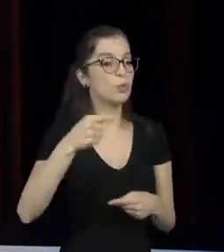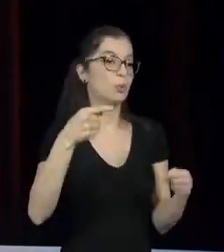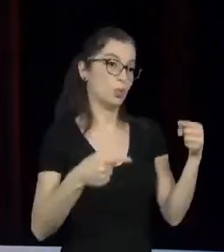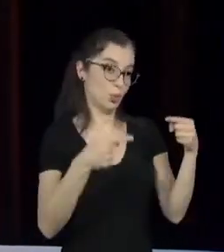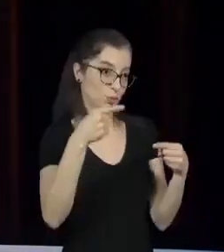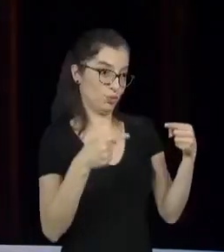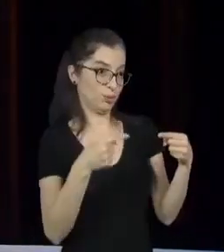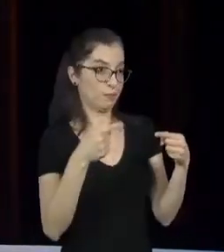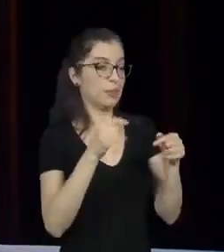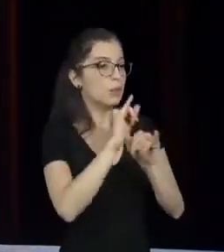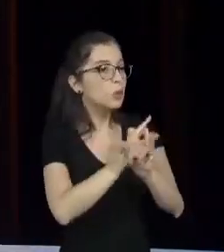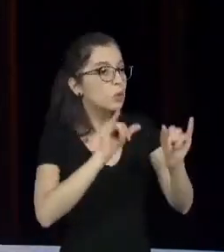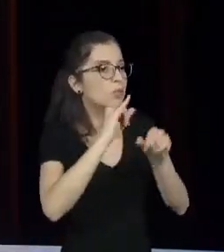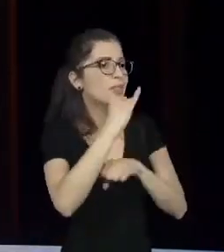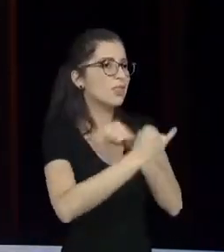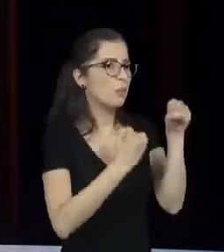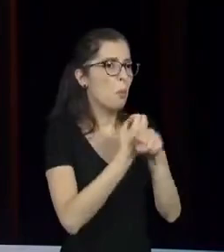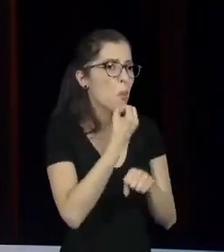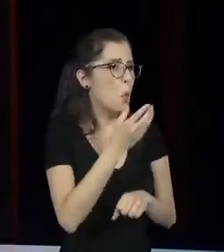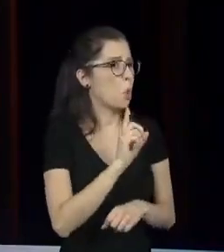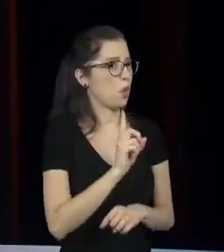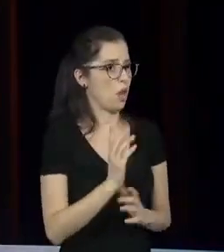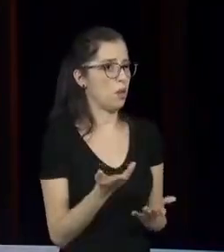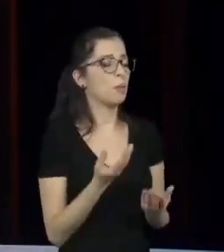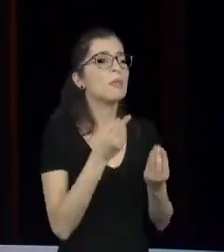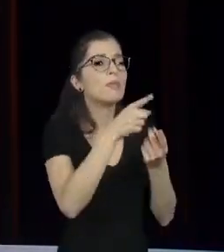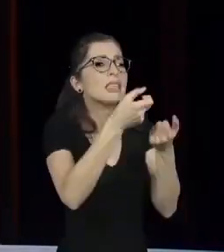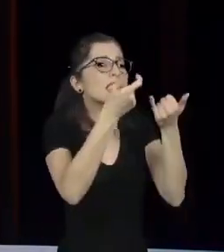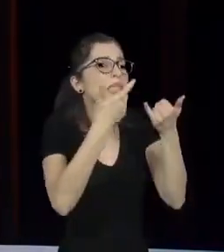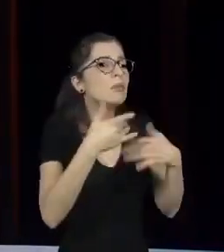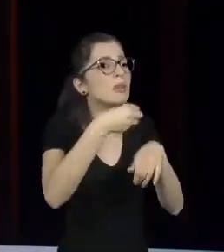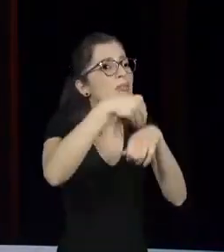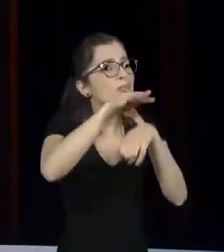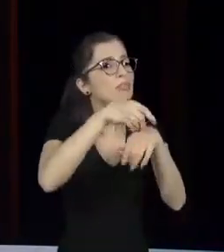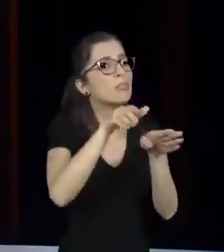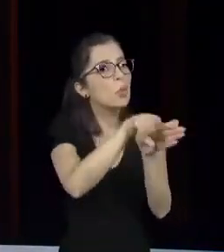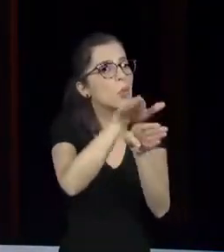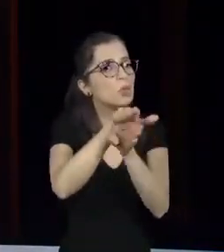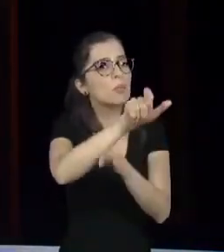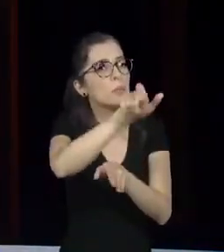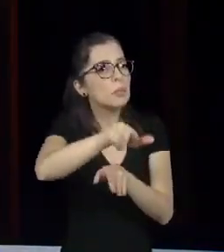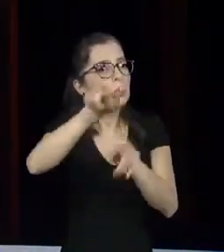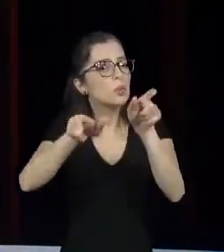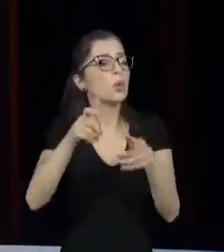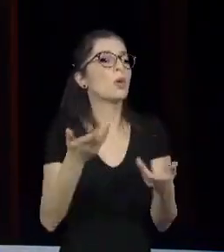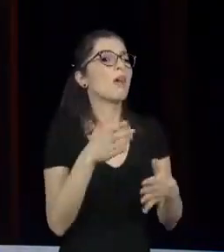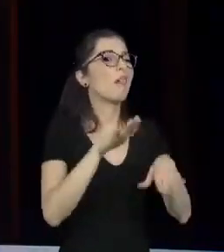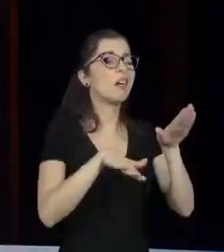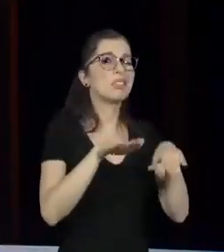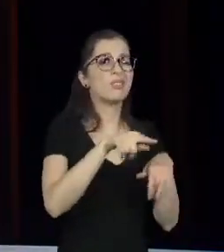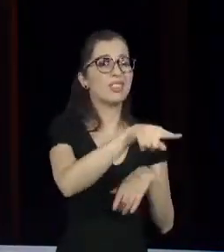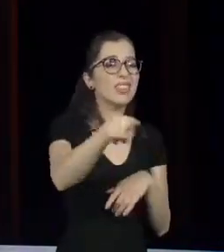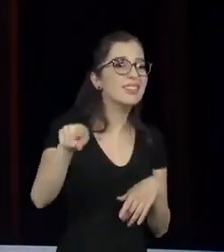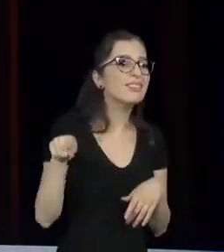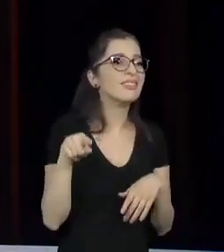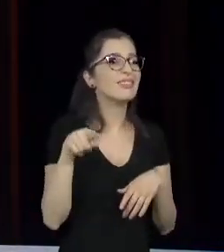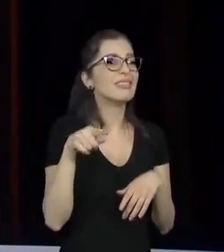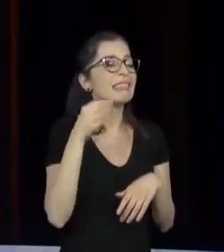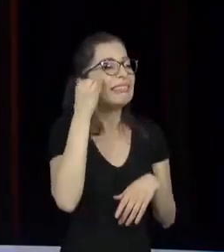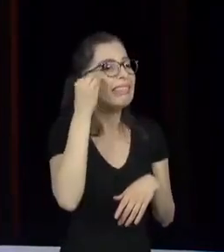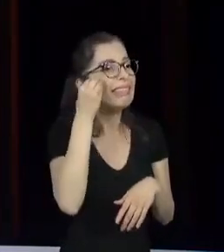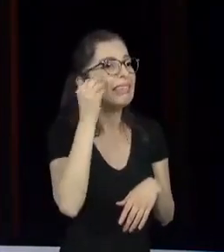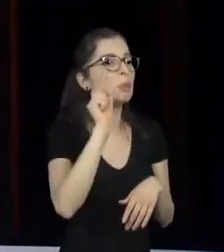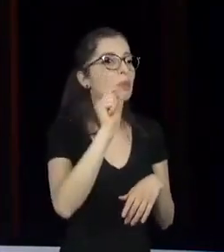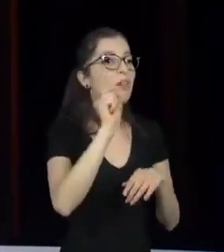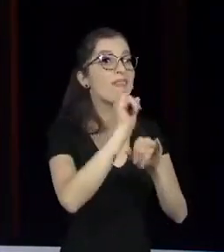internet. O que você tem a dizer para o eleitor que fica lá fazendo a sua própria campanha,